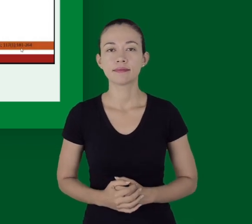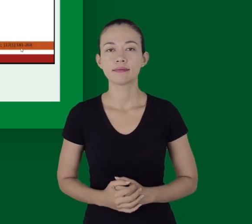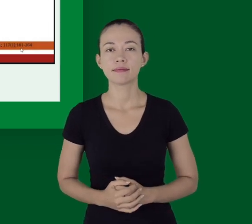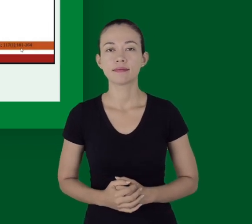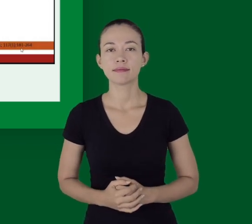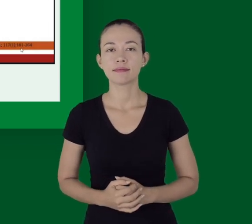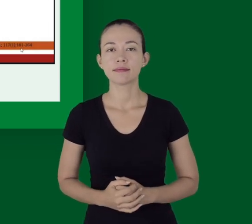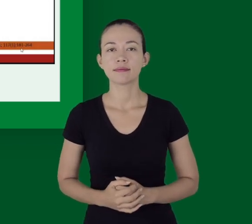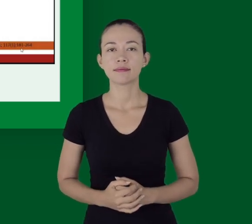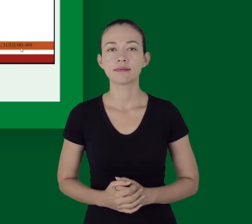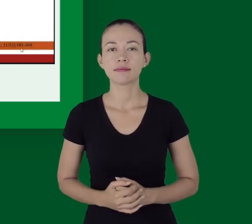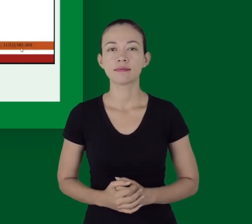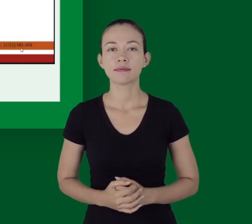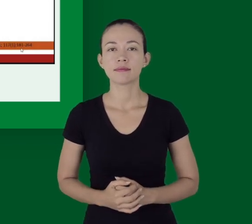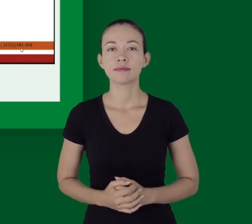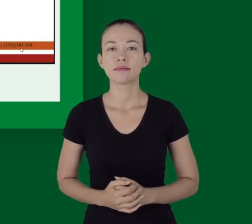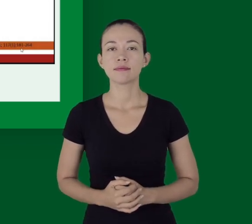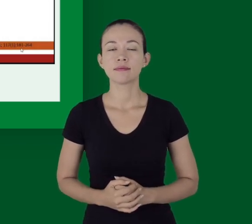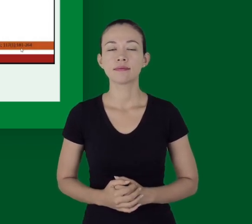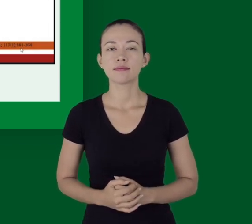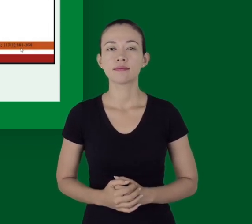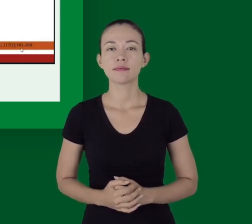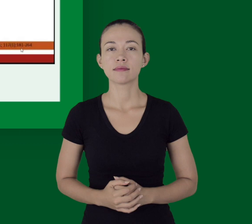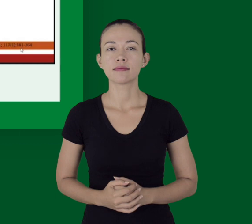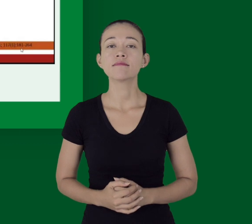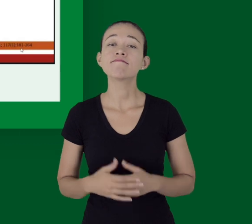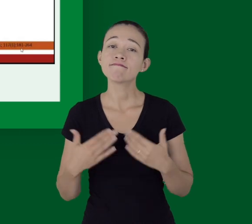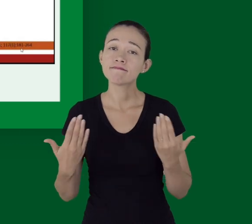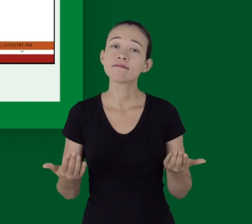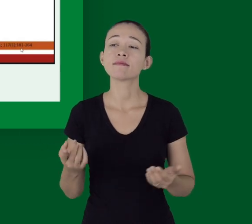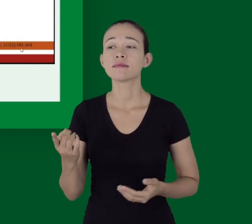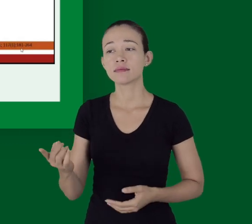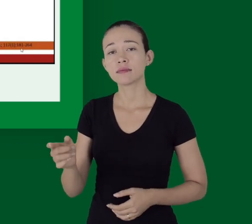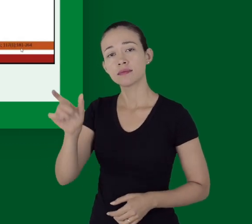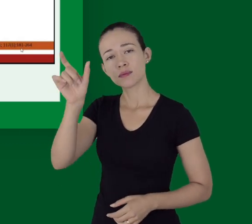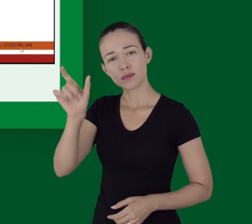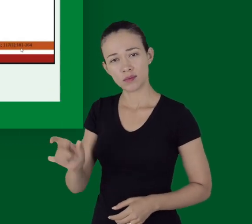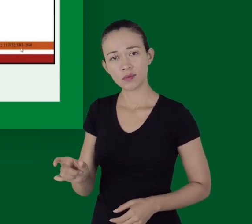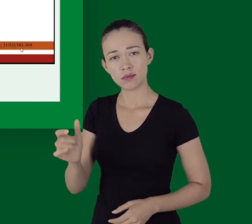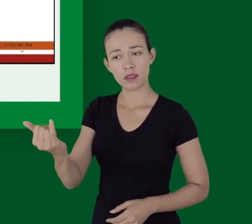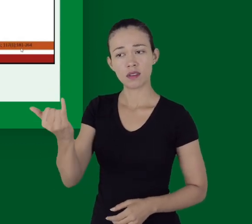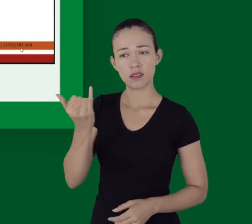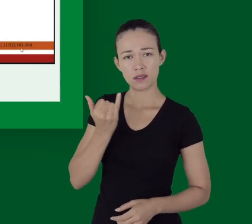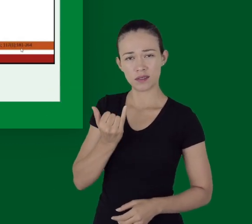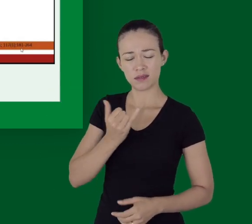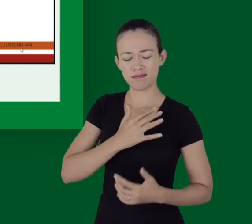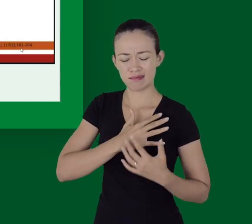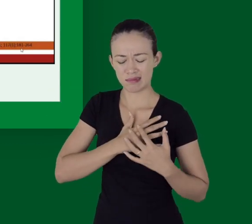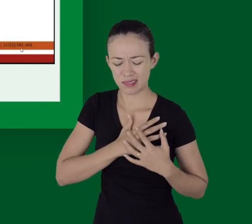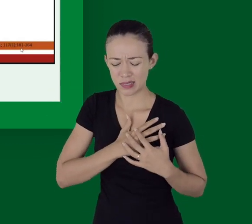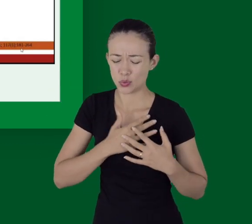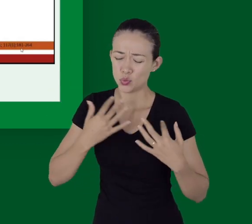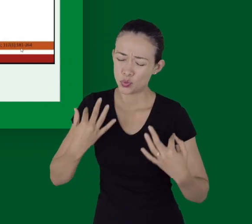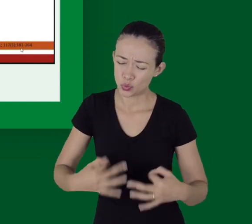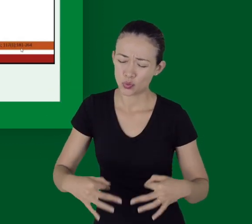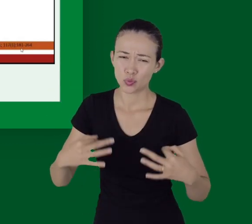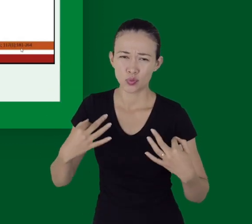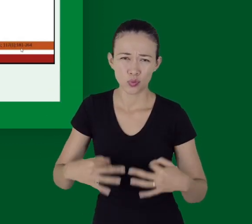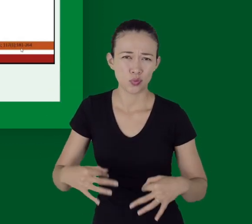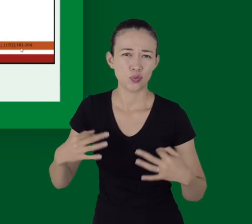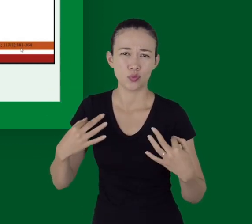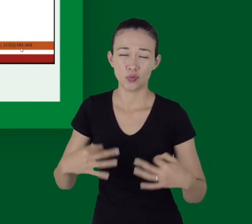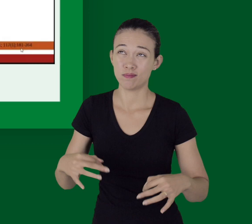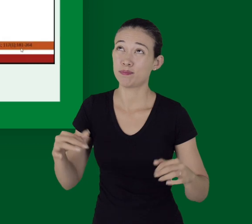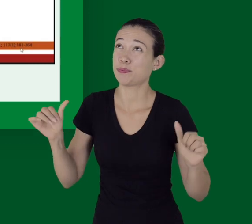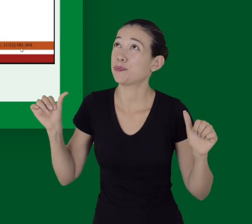intensa, que fez ele procurar o pronto-socorro ou chamar o serviço de emergência, o que a gente tem que fazer? O paciente inicialmente está consciente, né? Ele está conversando com você,